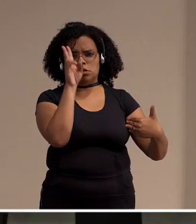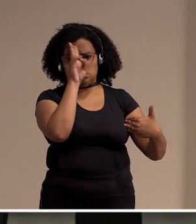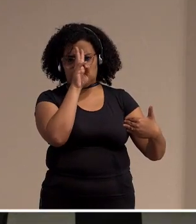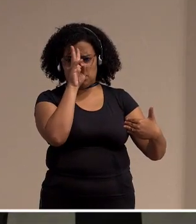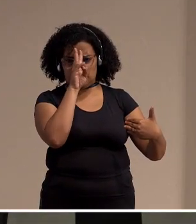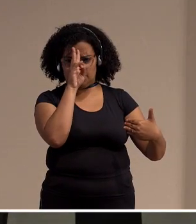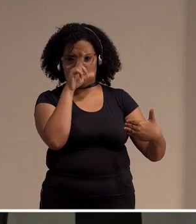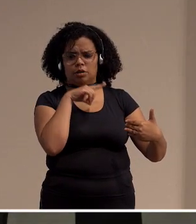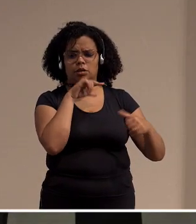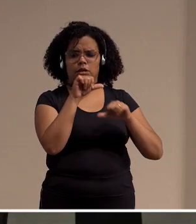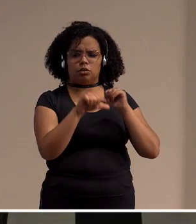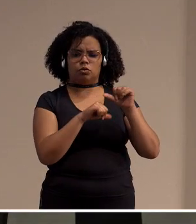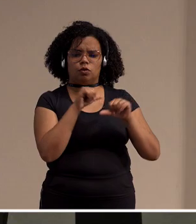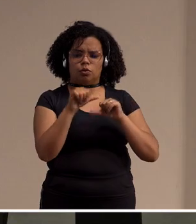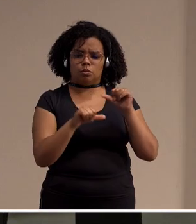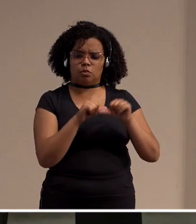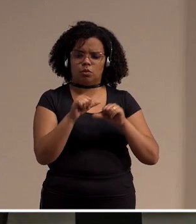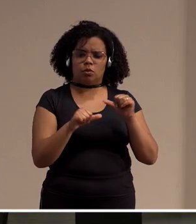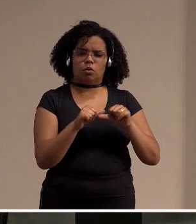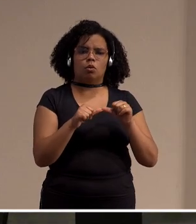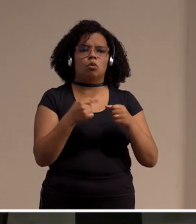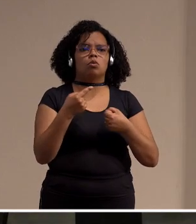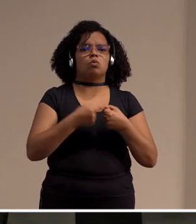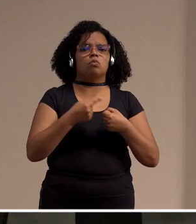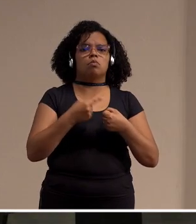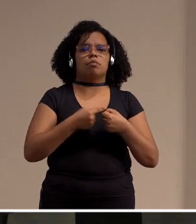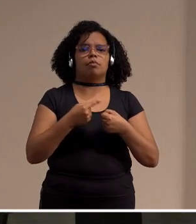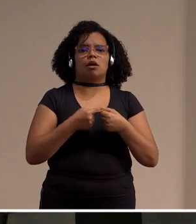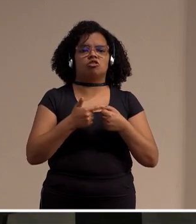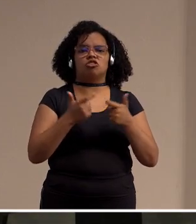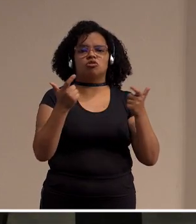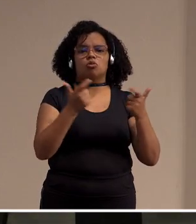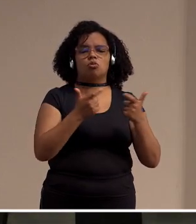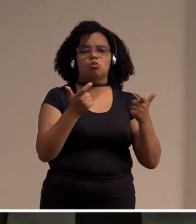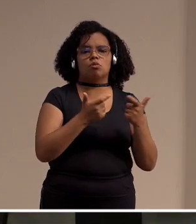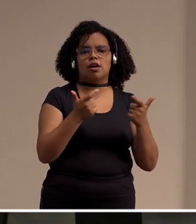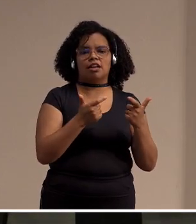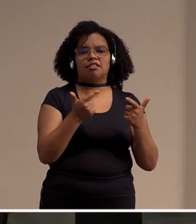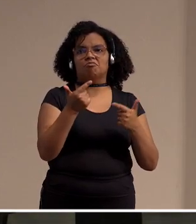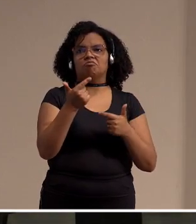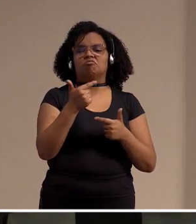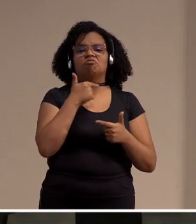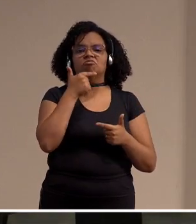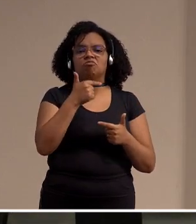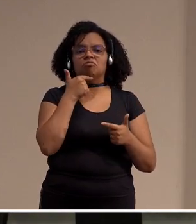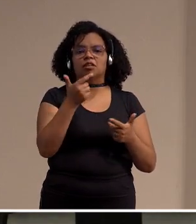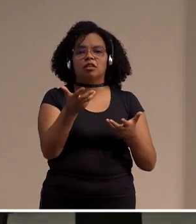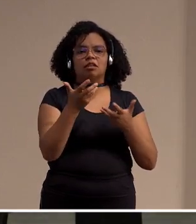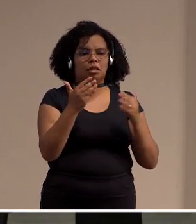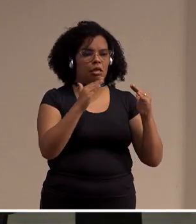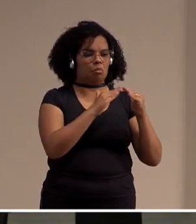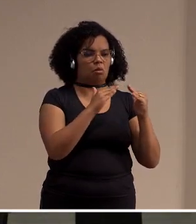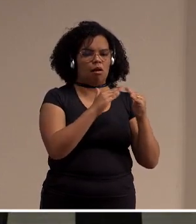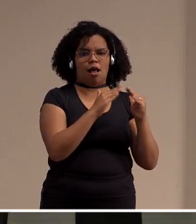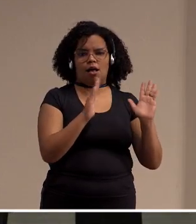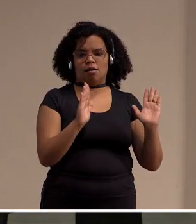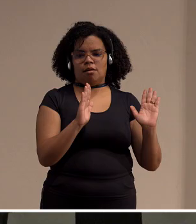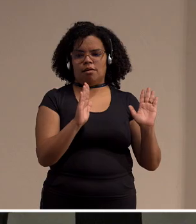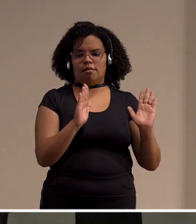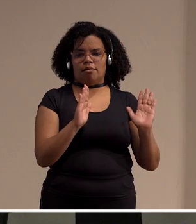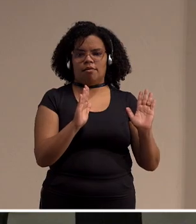que virou um bairro onde ninguém queria morar. Ficou um lugar meio amaldiçoado na